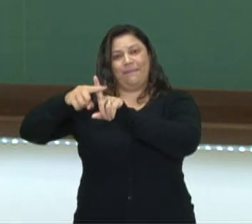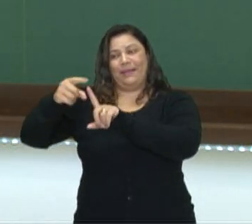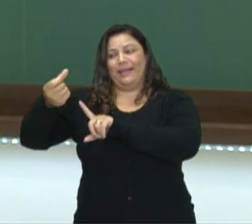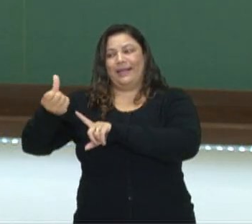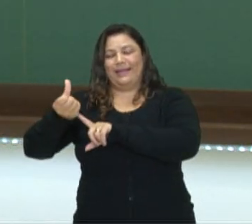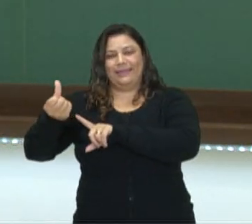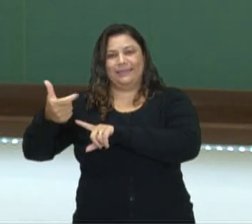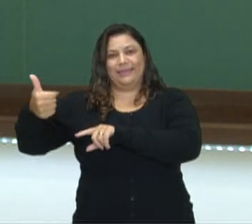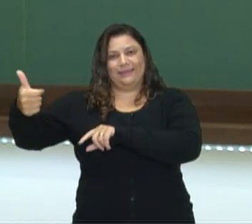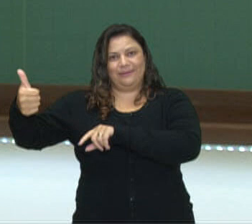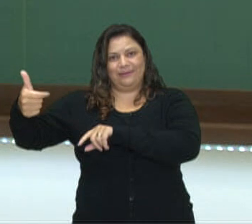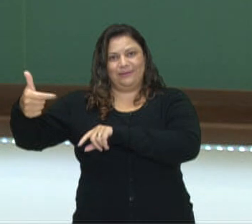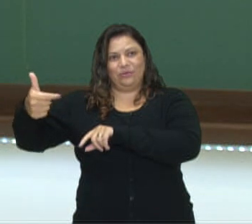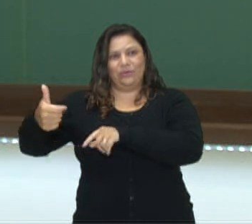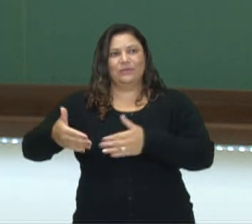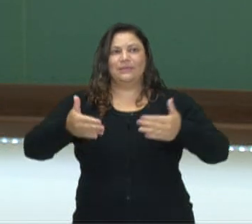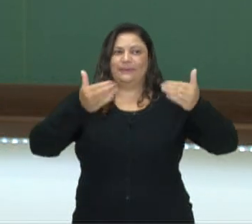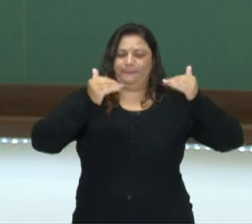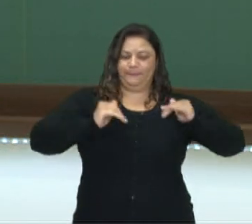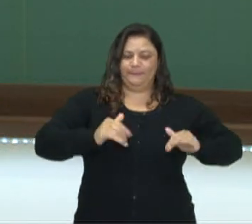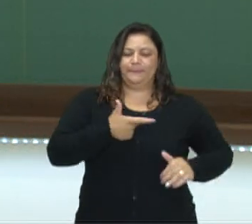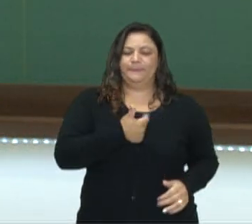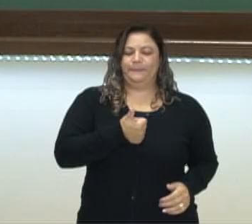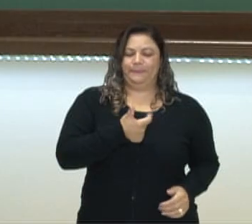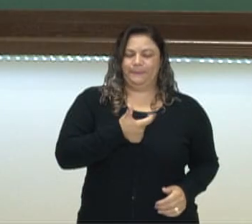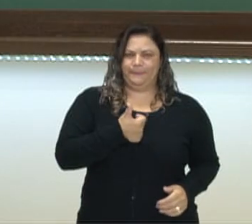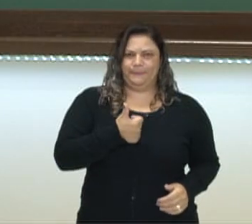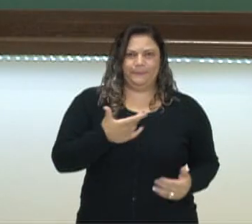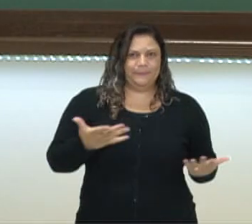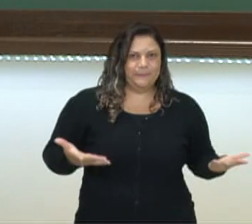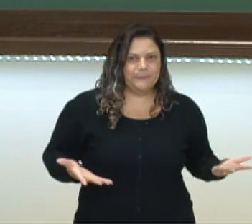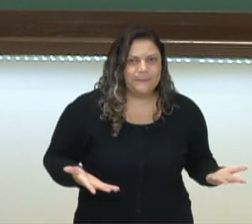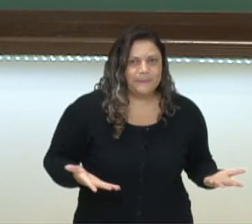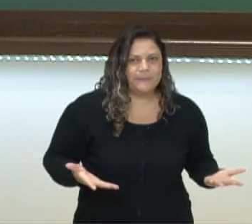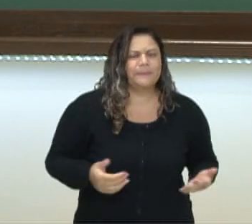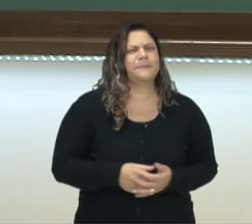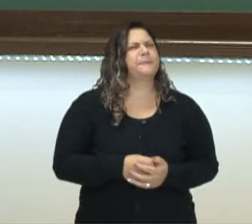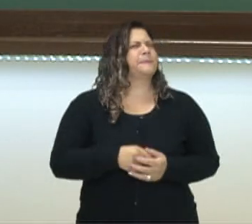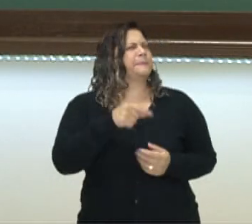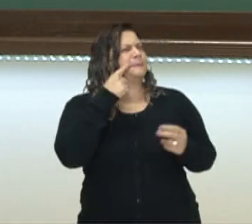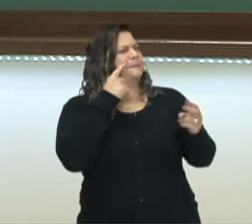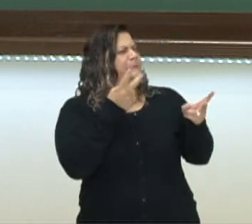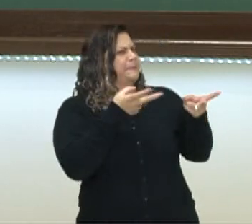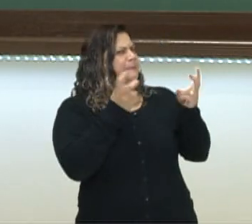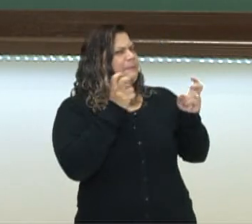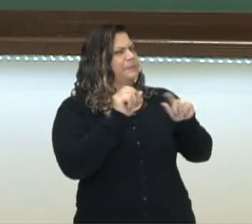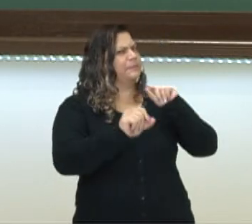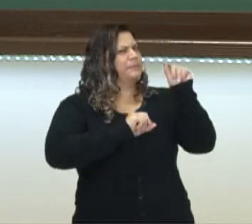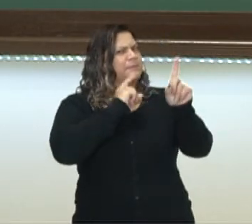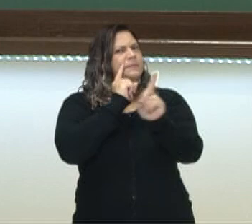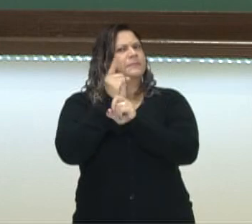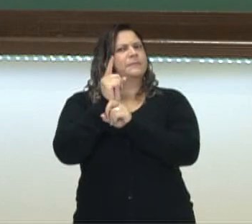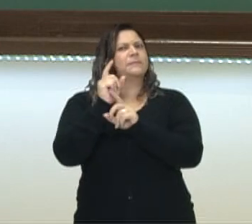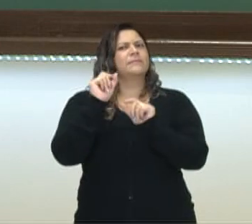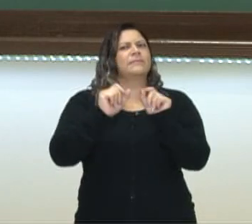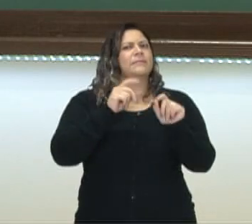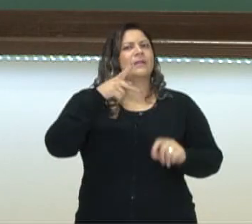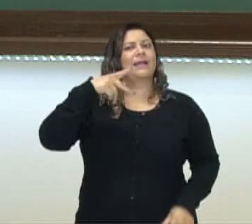vai dar 12. Então, Paulo tem 12. Opa, José 6, Paulo 12. Falta descobrir quem?